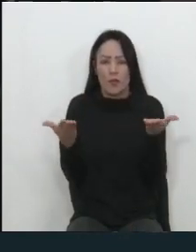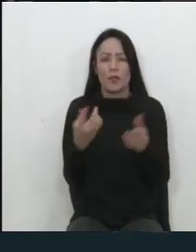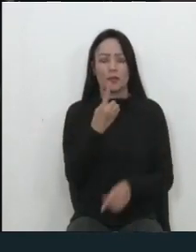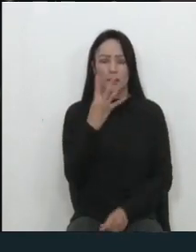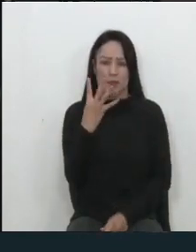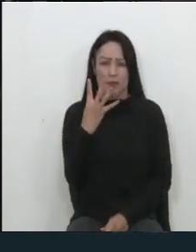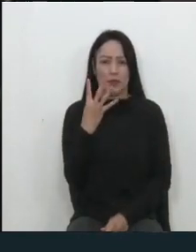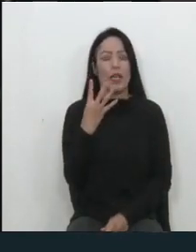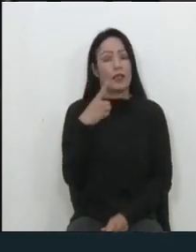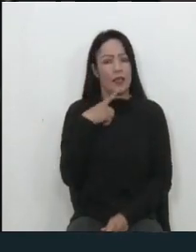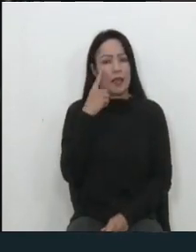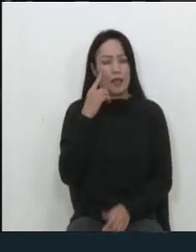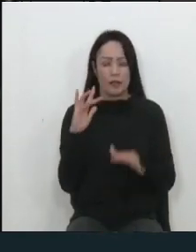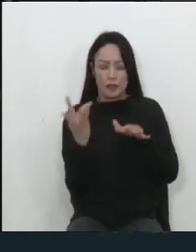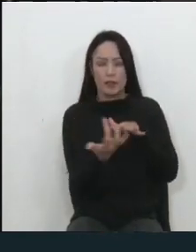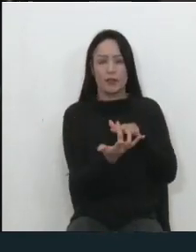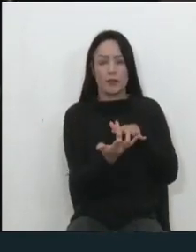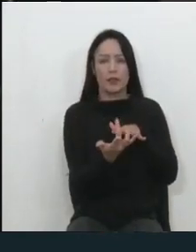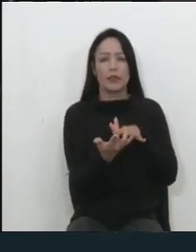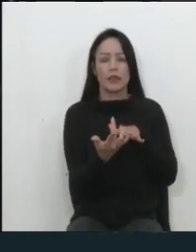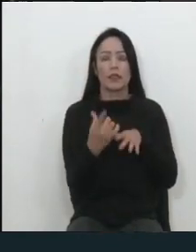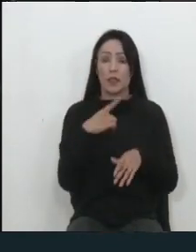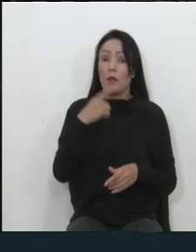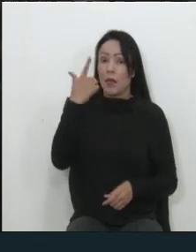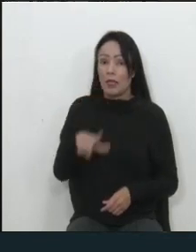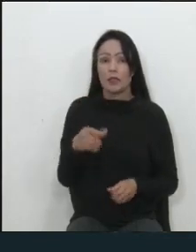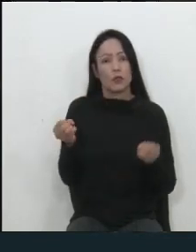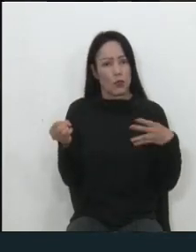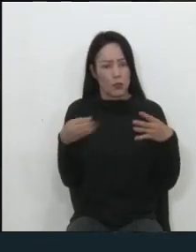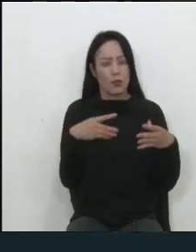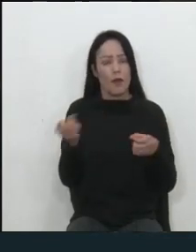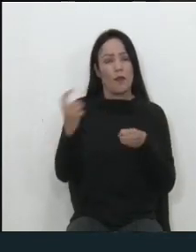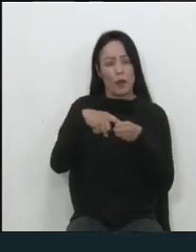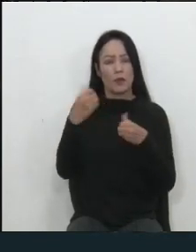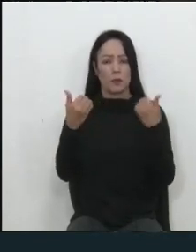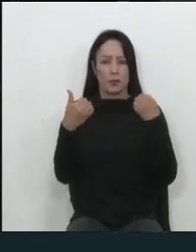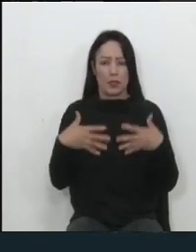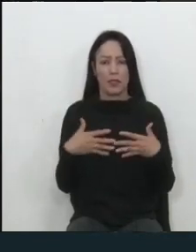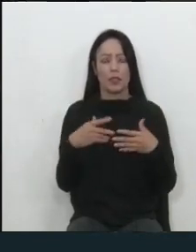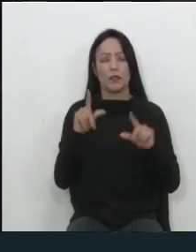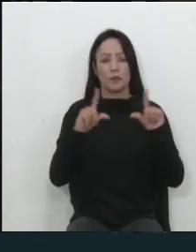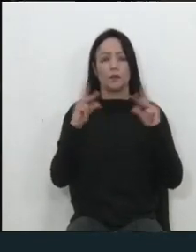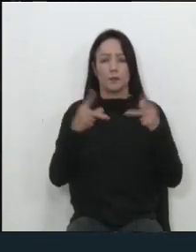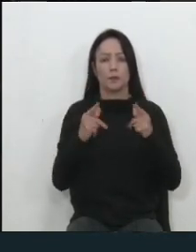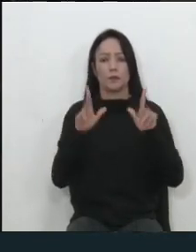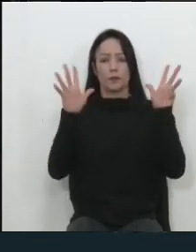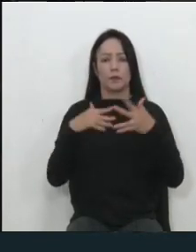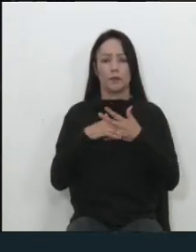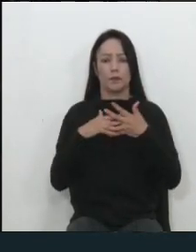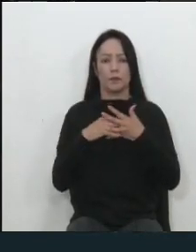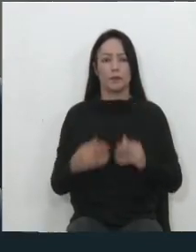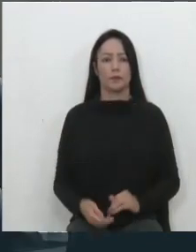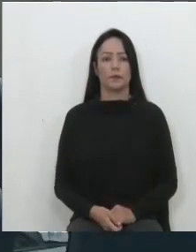ao vivo, pelas nossas redes sociais. Tendo mais novidades, a gente volta a conversar. TV Câmara Guarulhos, o canal da cidadania.